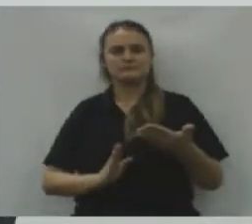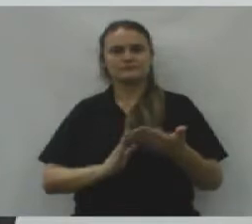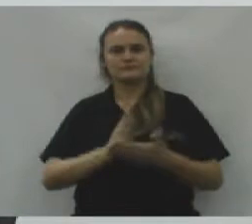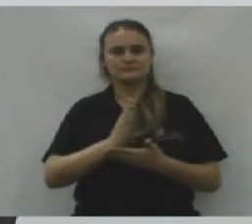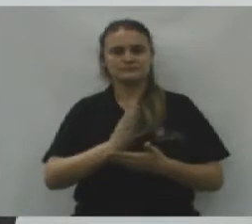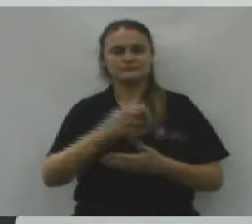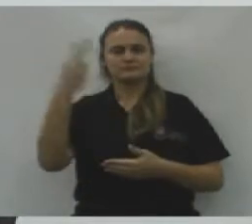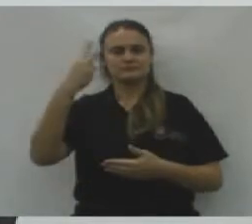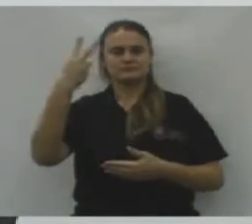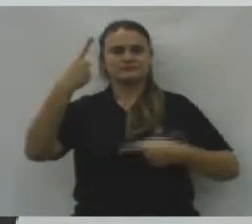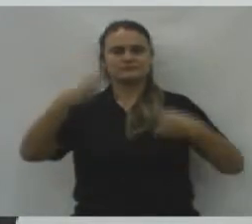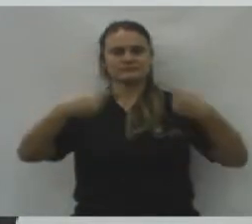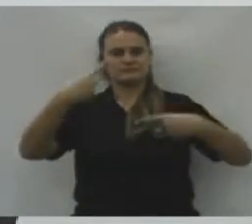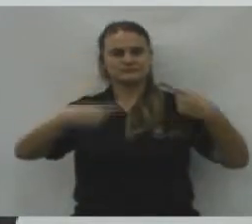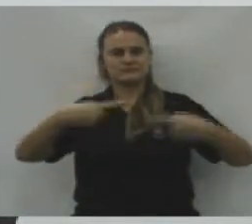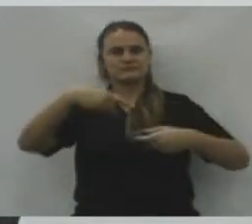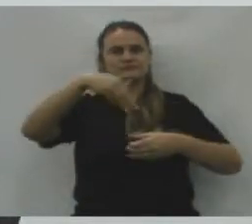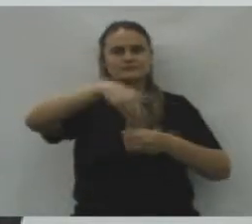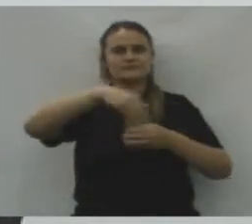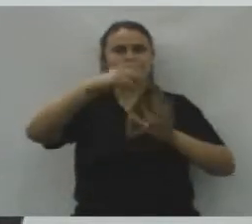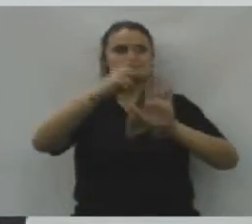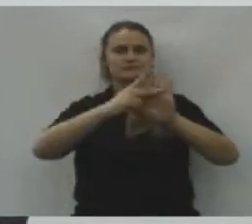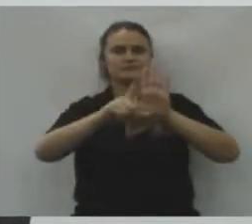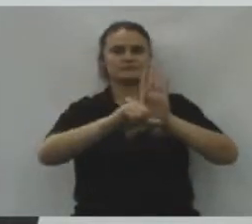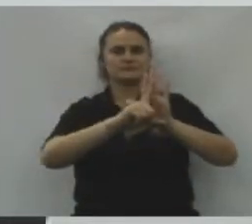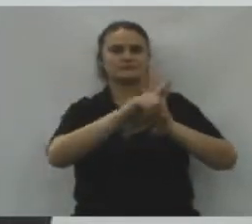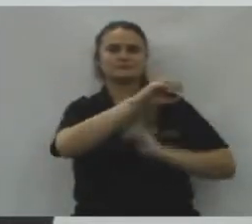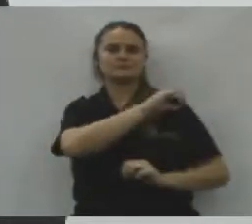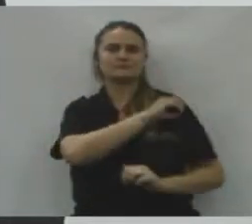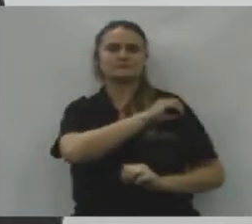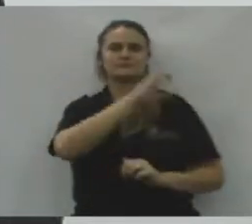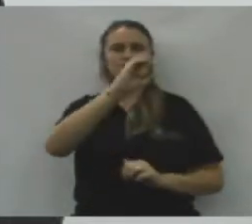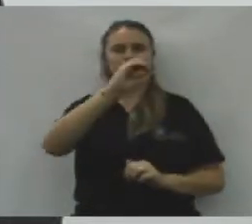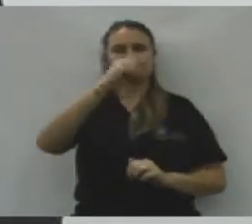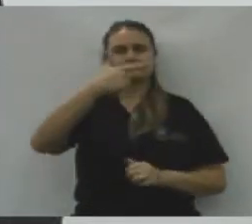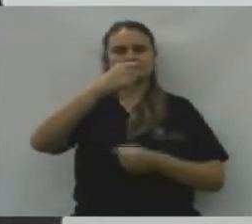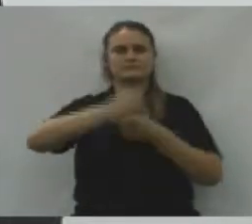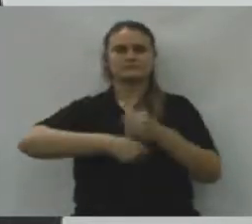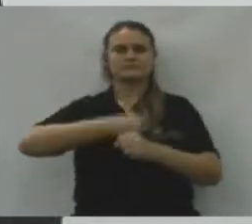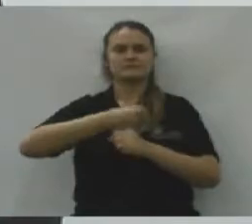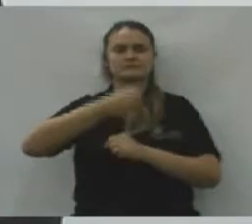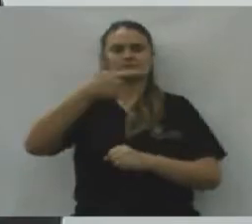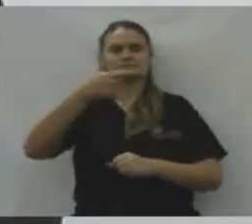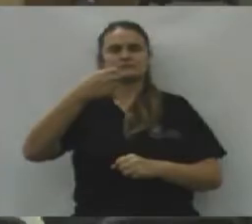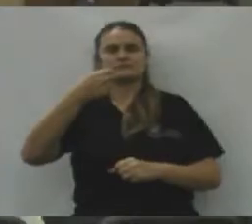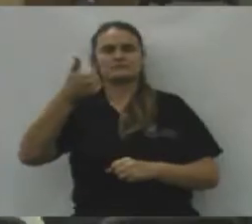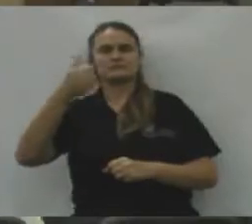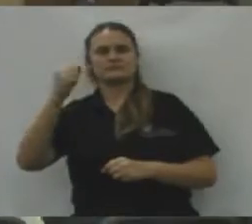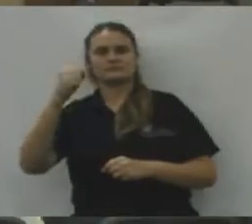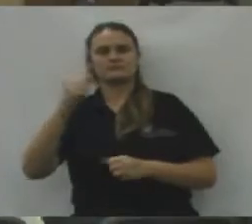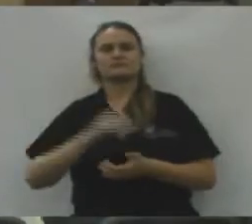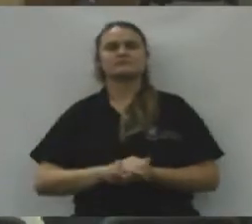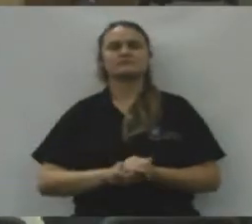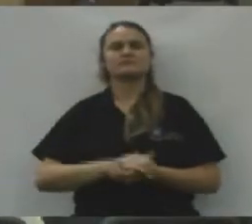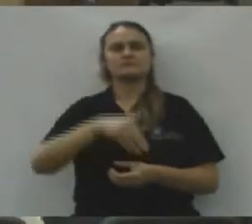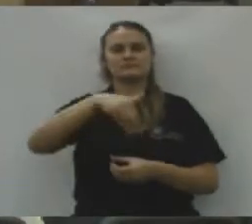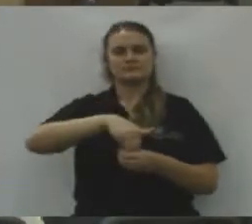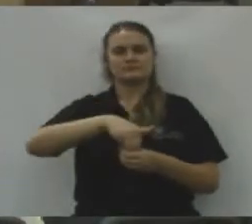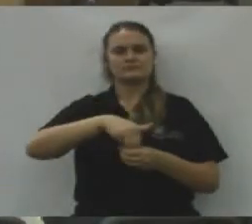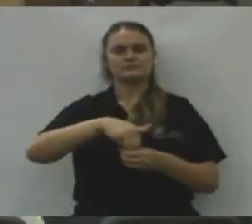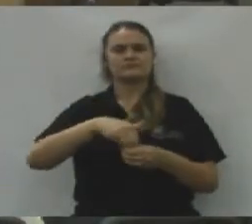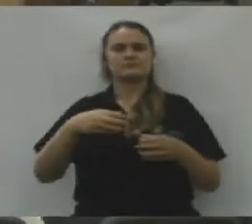Aprovado em segunda discussão e votação do projeto de lei ordinária número 2/2018. Votação do